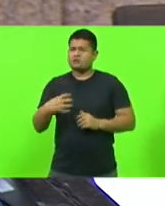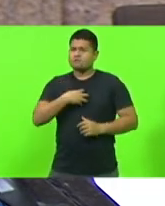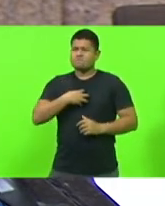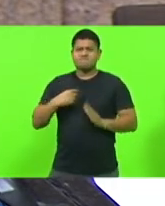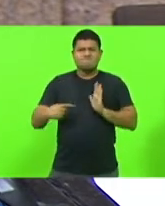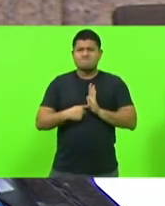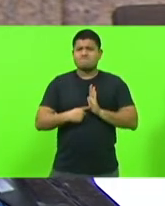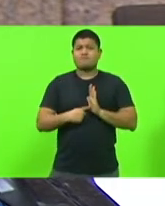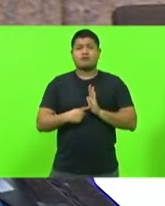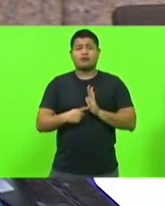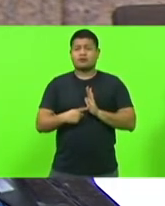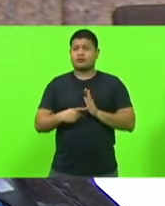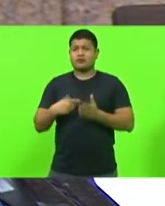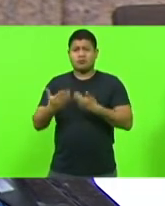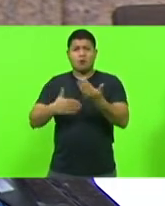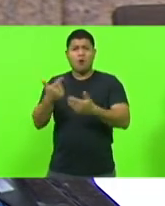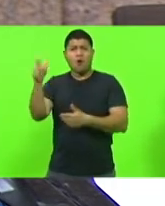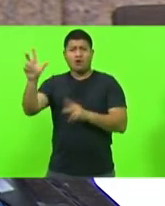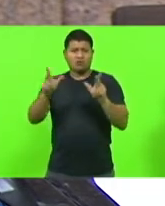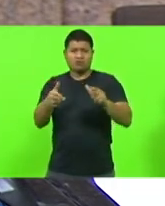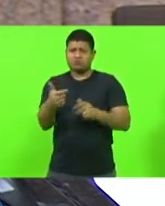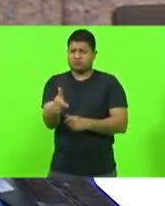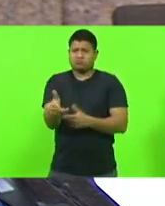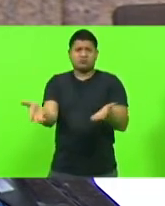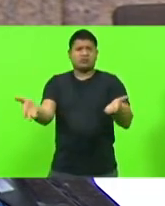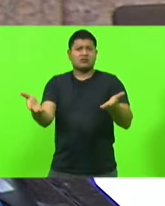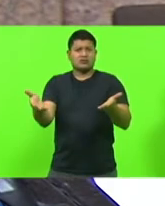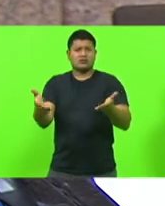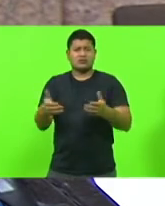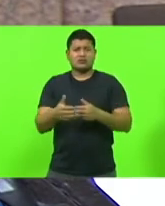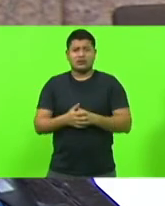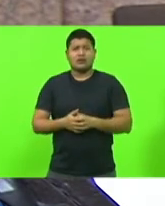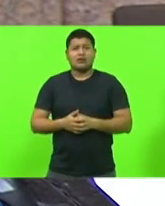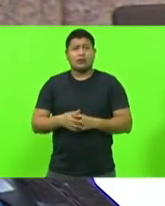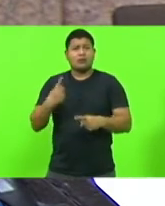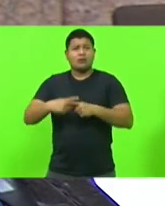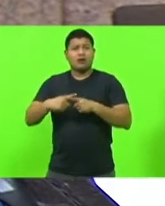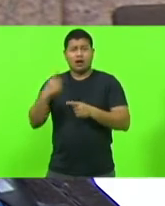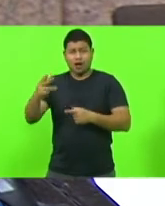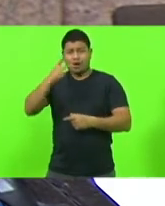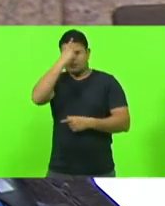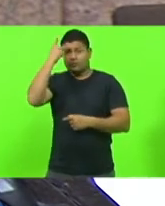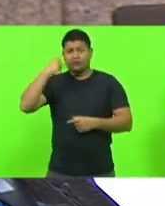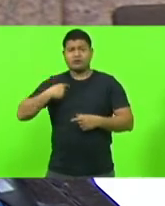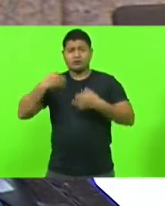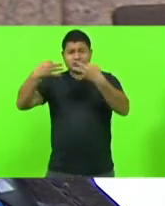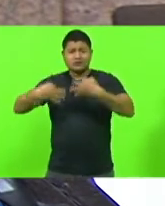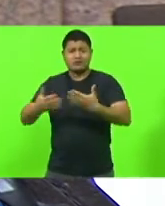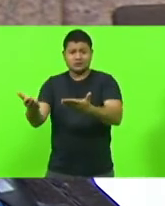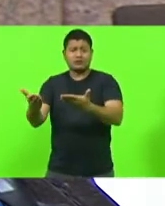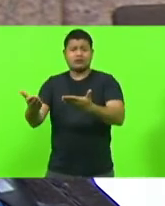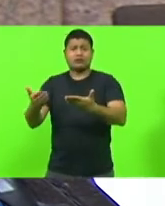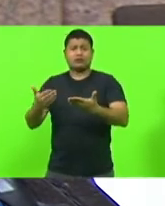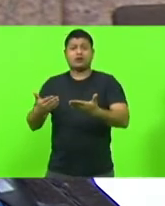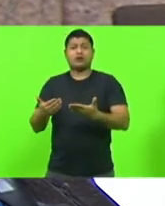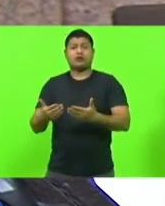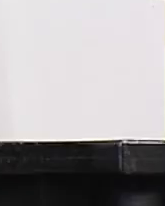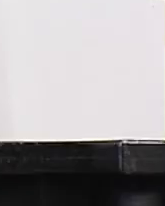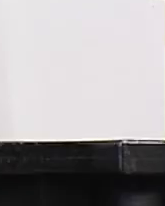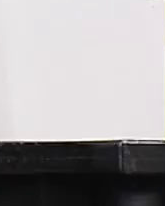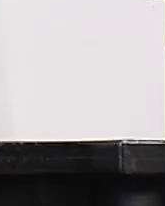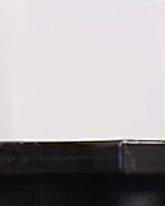por mais nada. Porque isso aqui é uma pessoa honesta que tem o seu trabalho criminalizado pela ação do